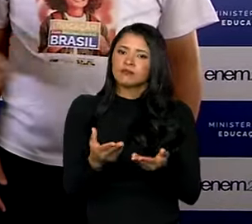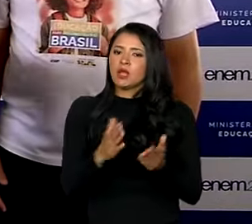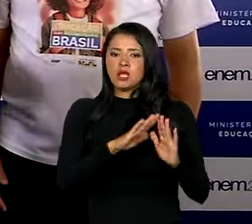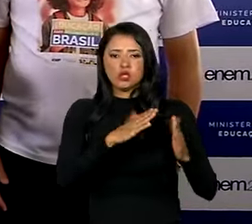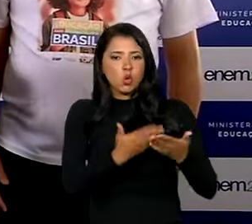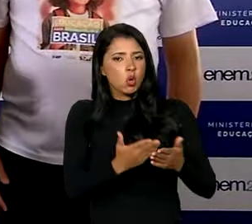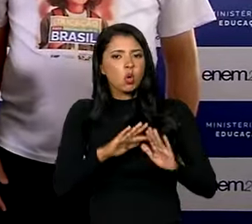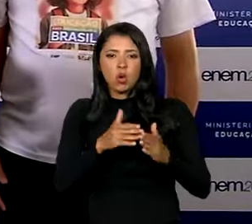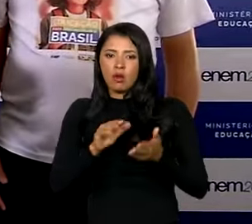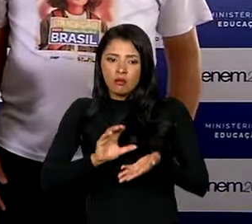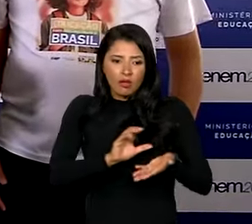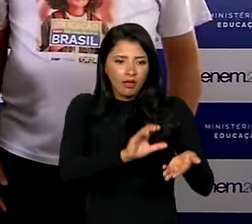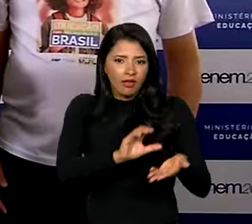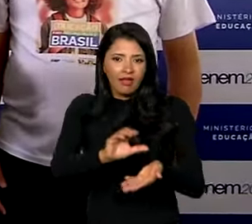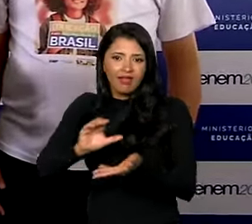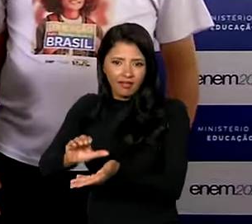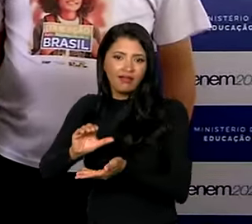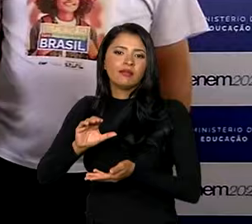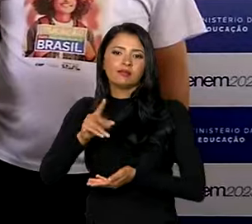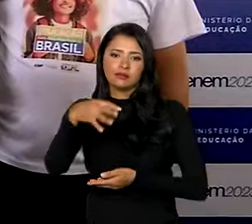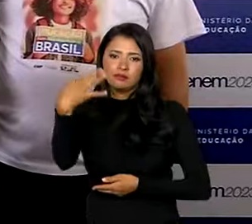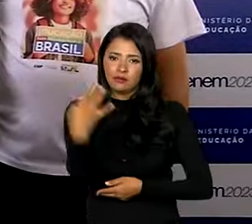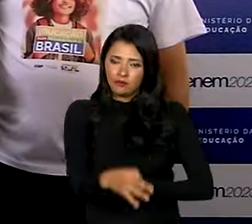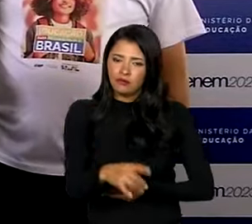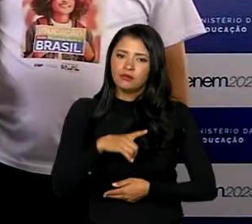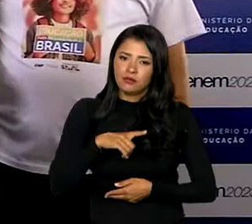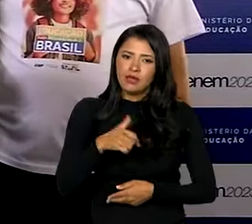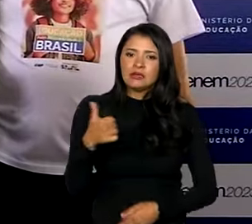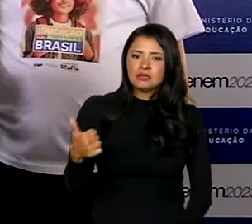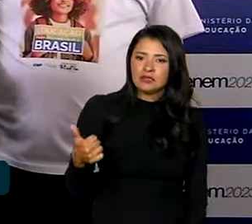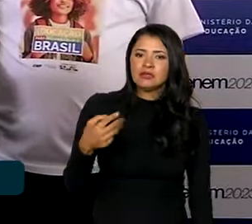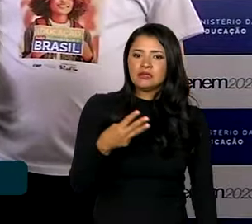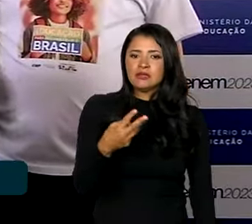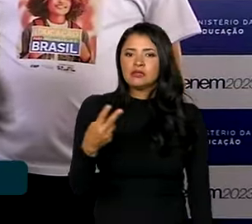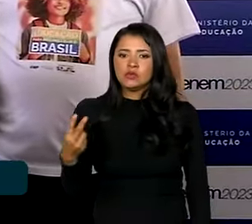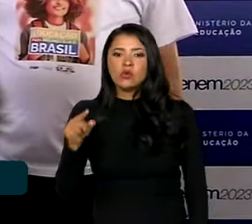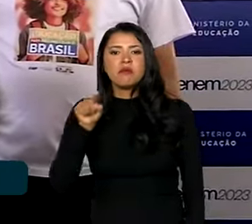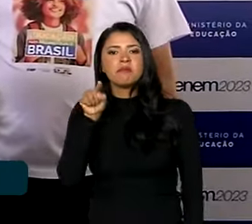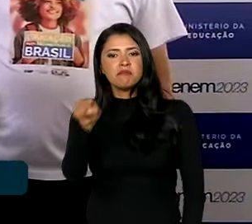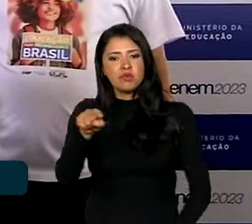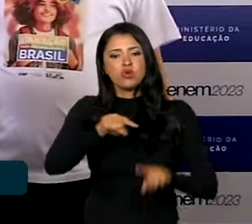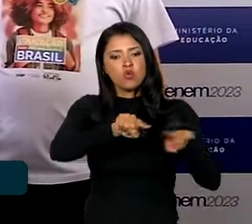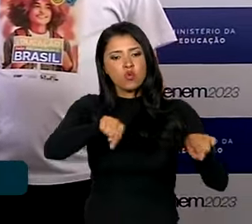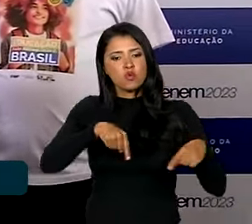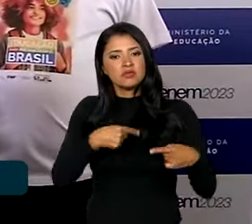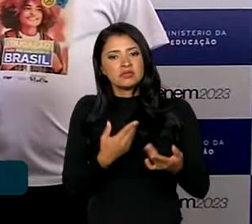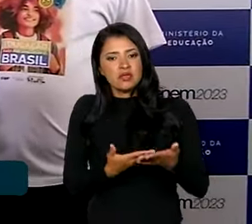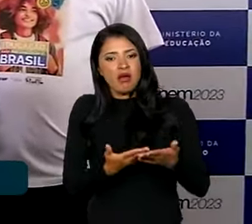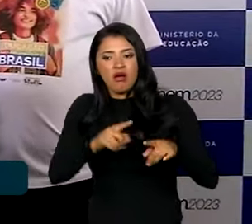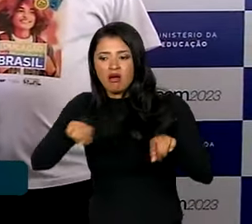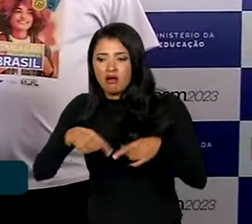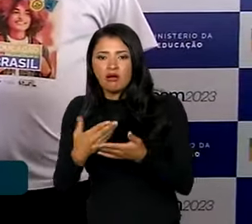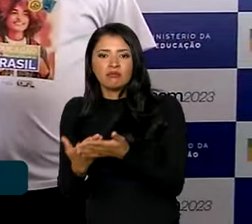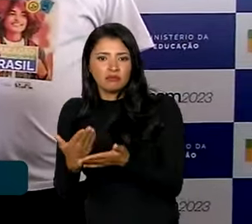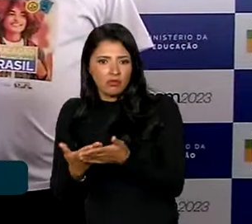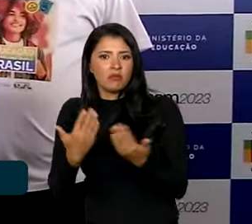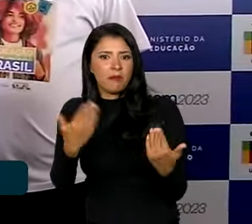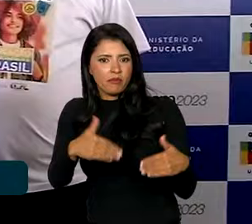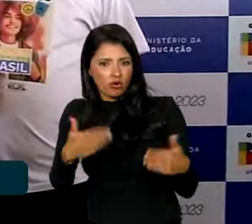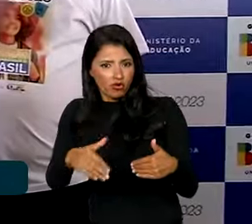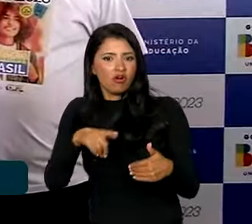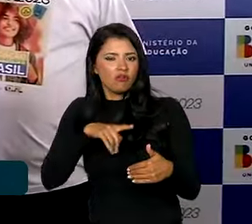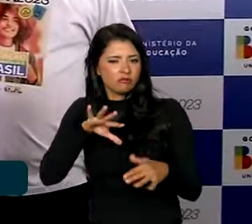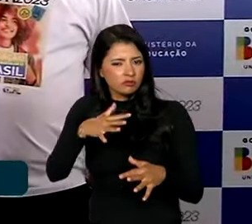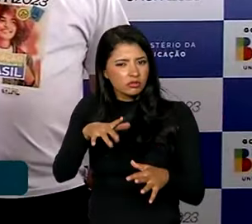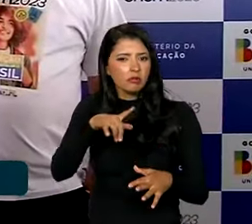escolas né são 132.000 salas de aula de aplicação aproximadamente que as